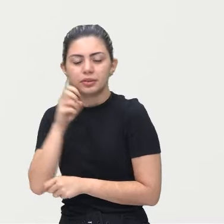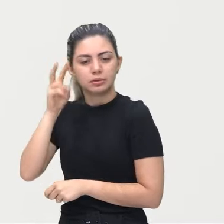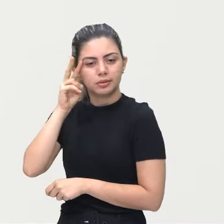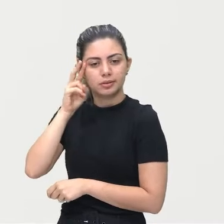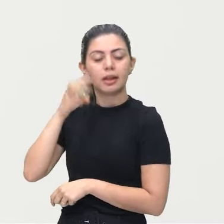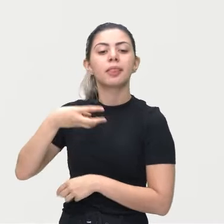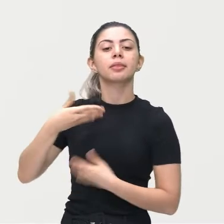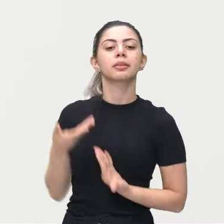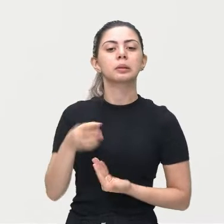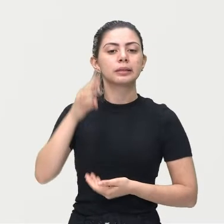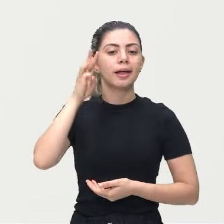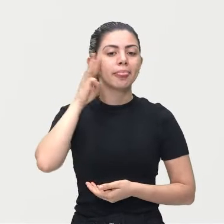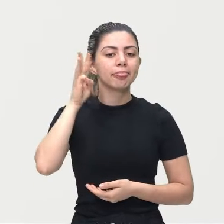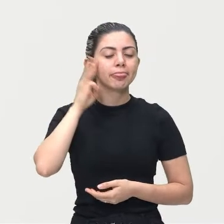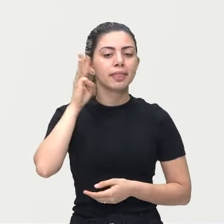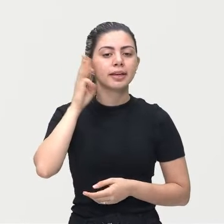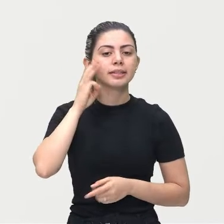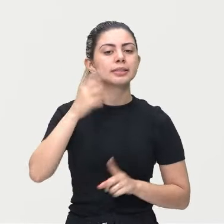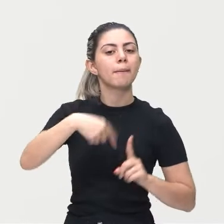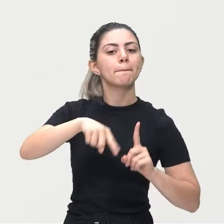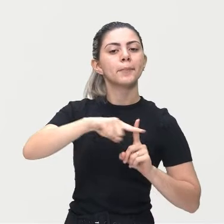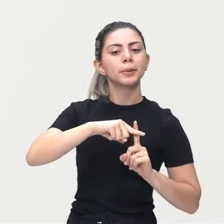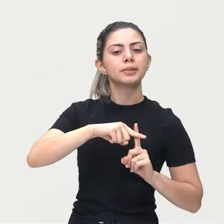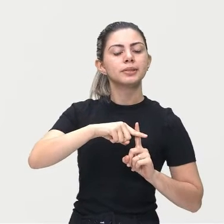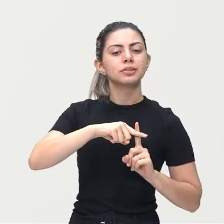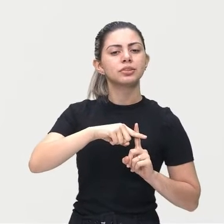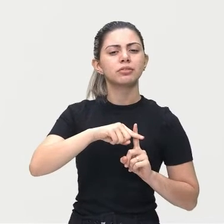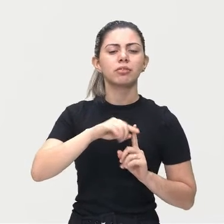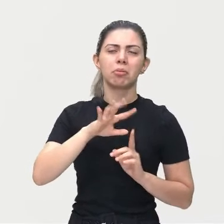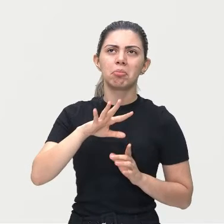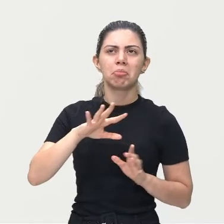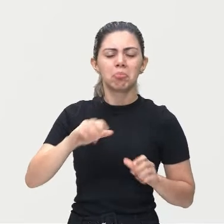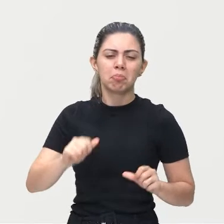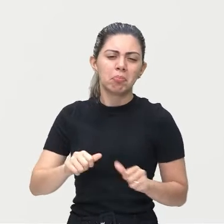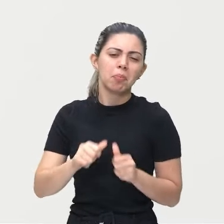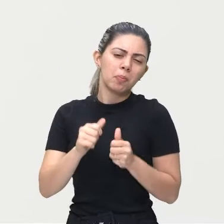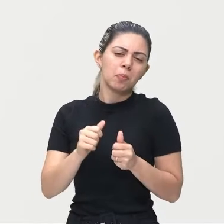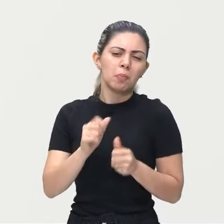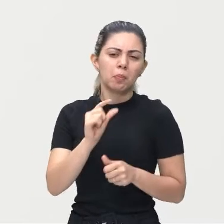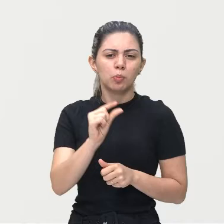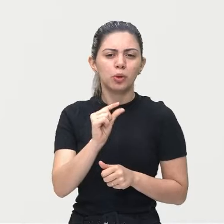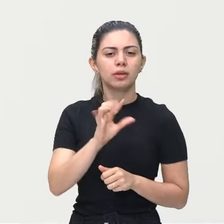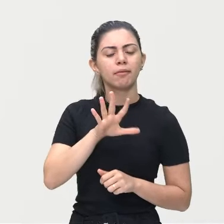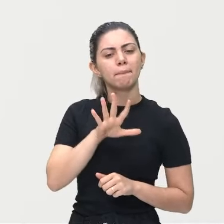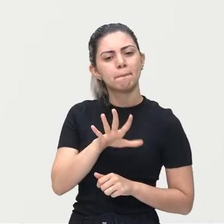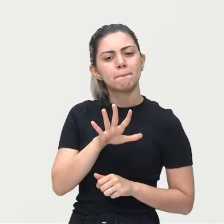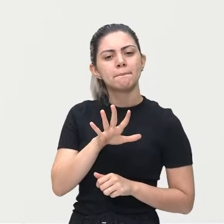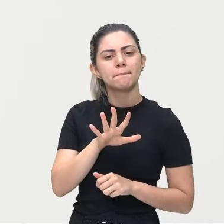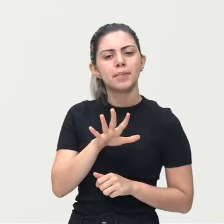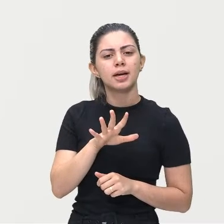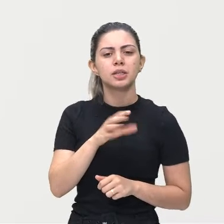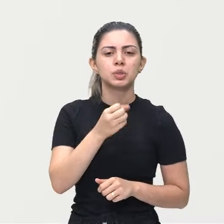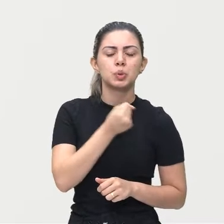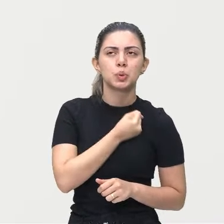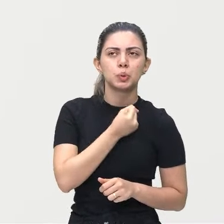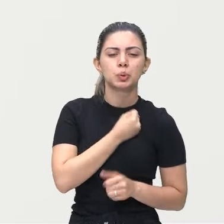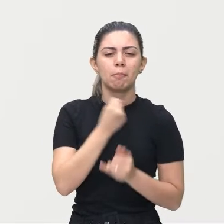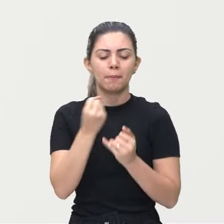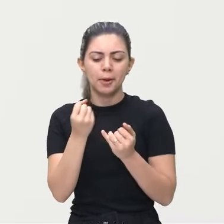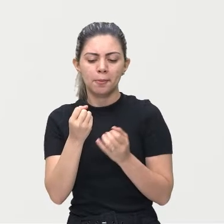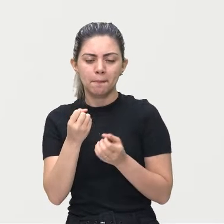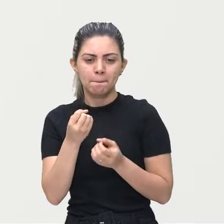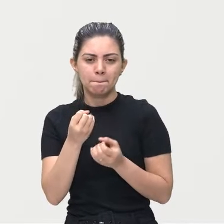na terça, temperatura positiva. Melhorou um pouquinho, né? Mas pelo número ser ainda